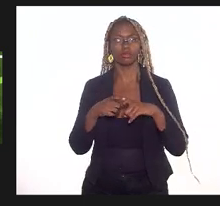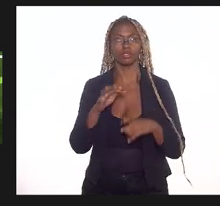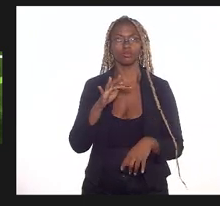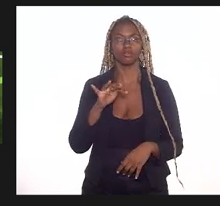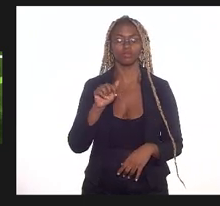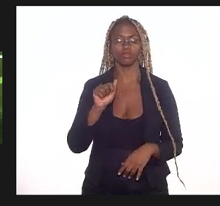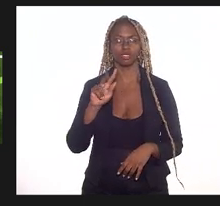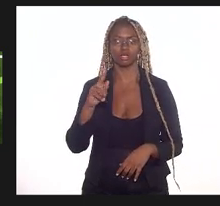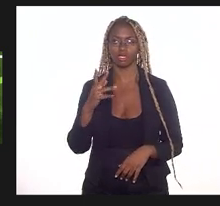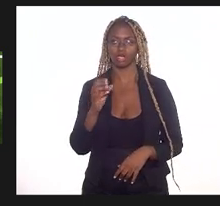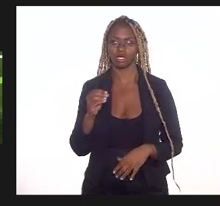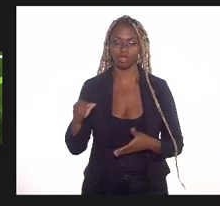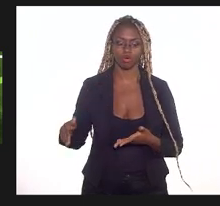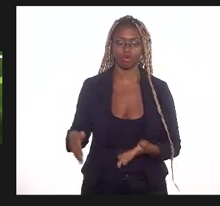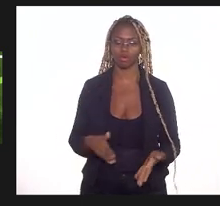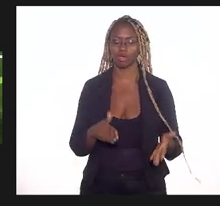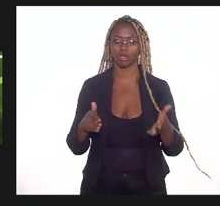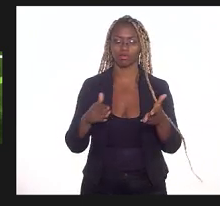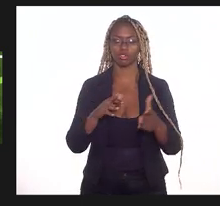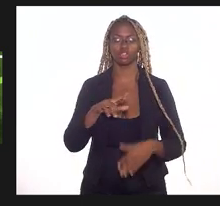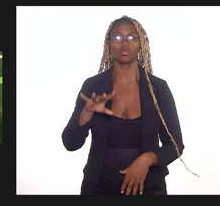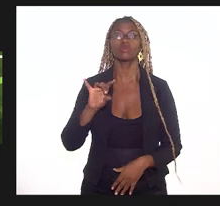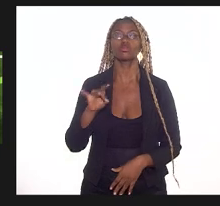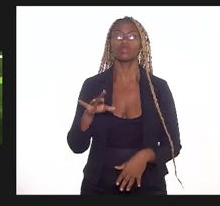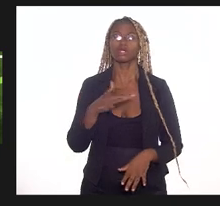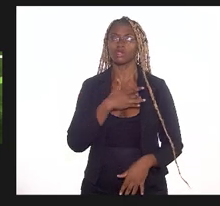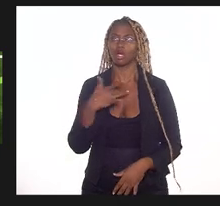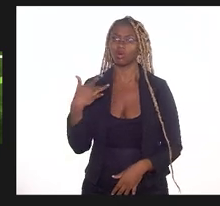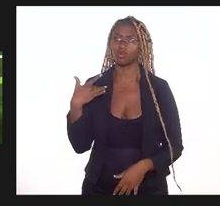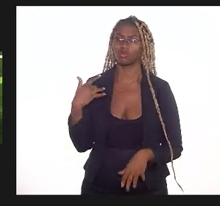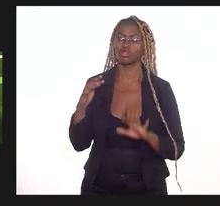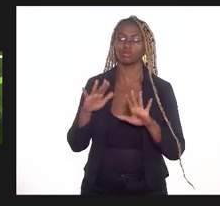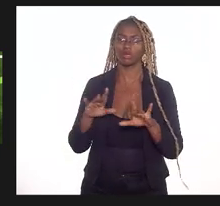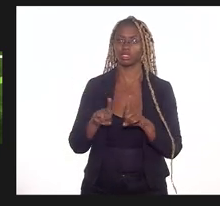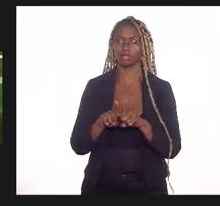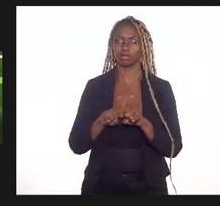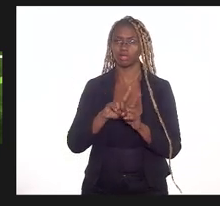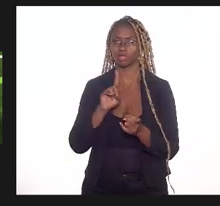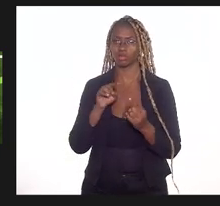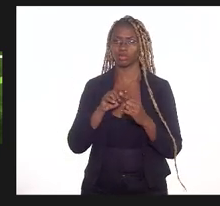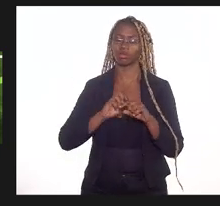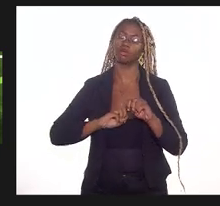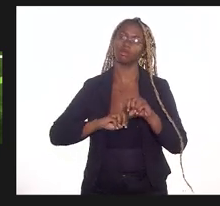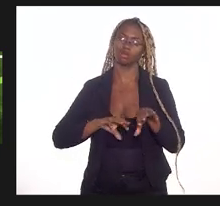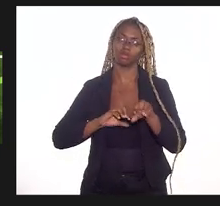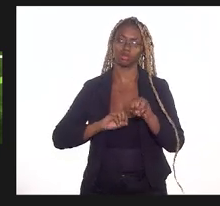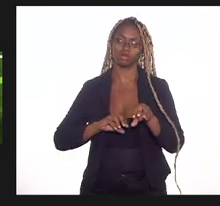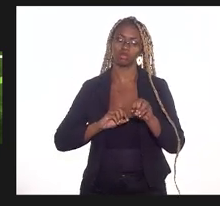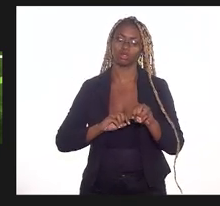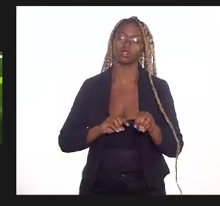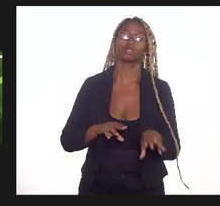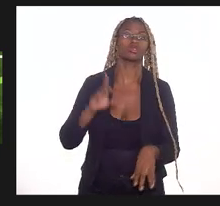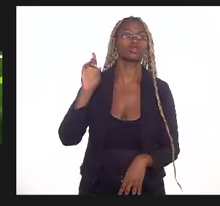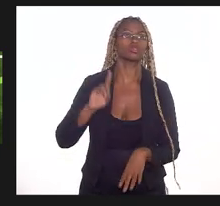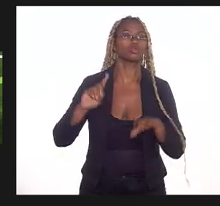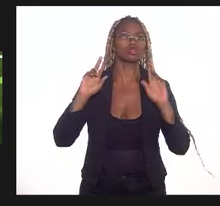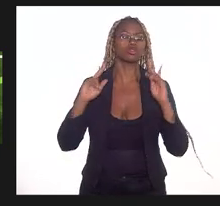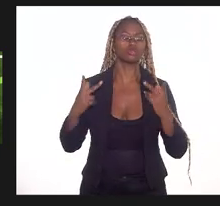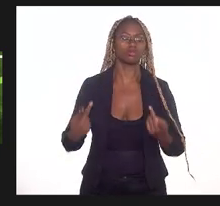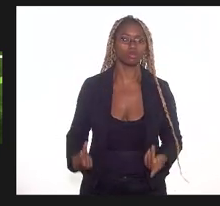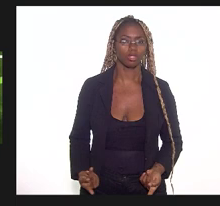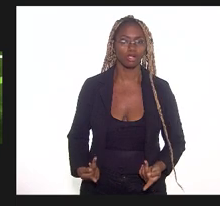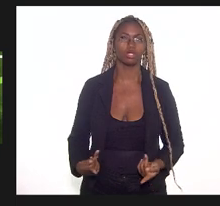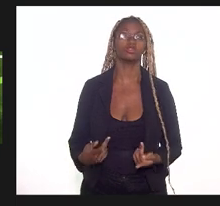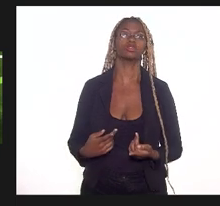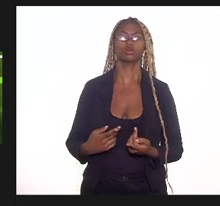um caminho que perfaz não só a saúde, mas perfaz, né, a educação, perfaz os direitos humanos, a dignidade